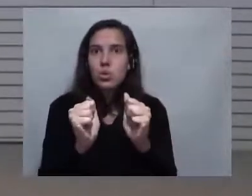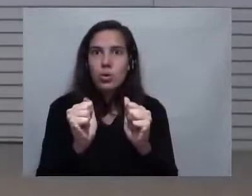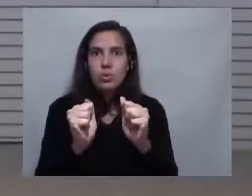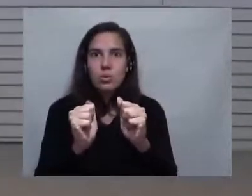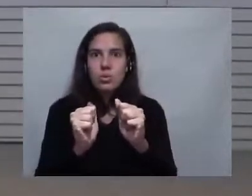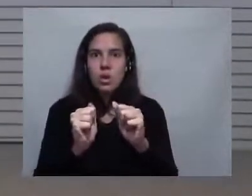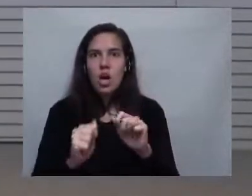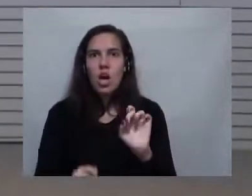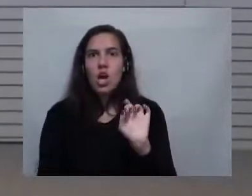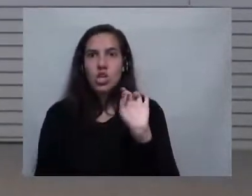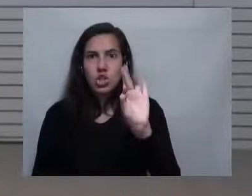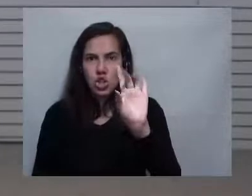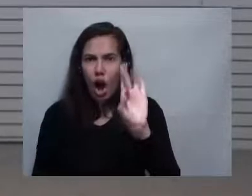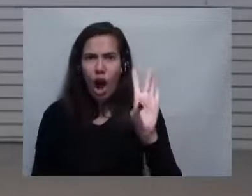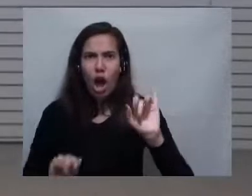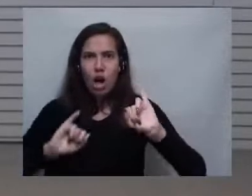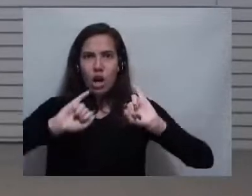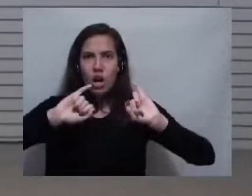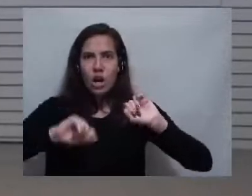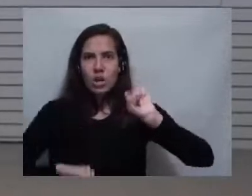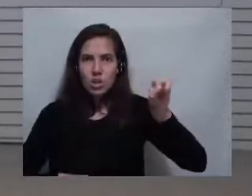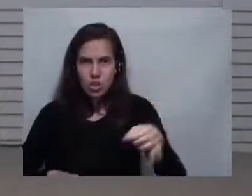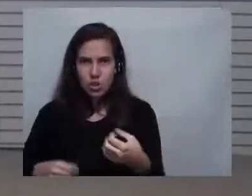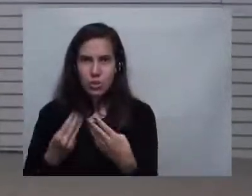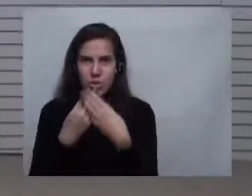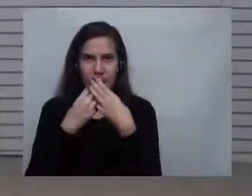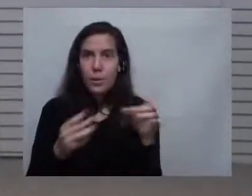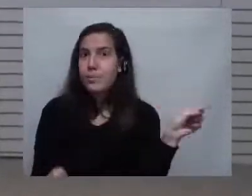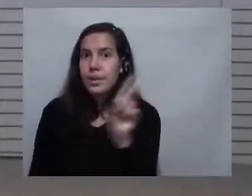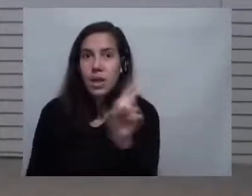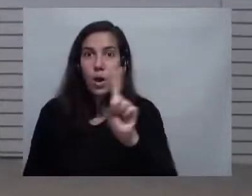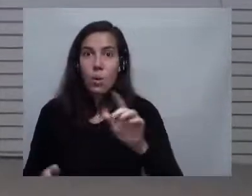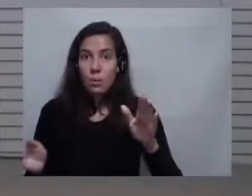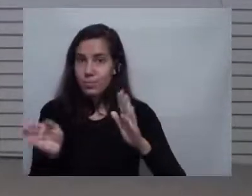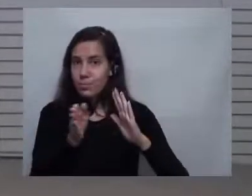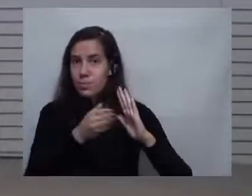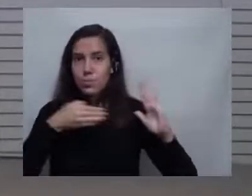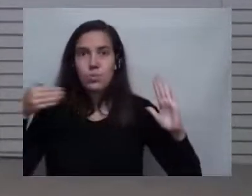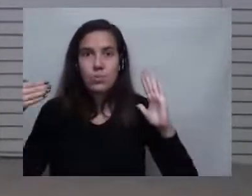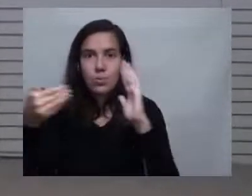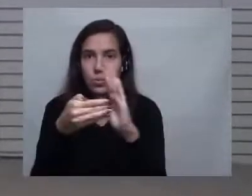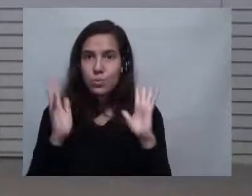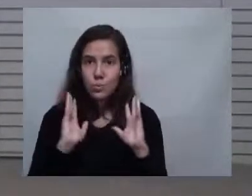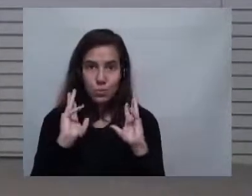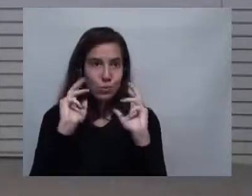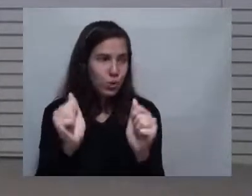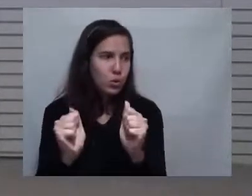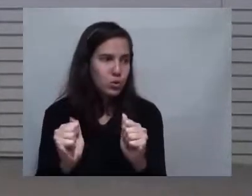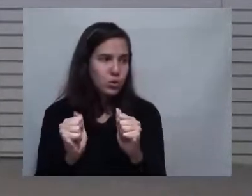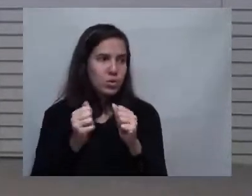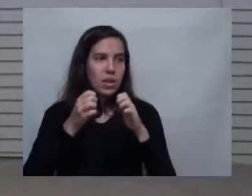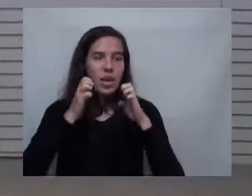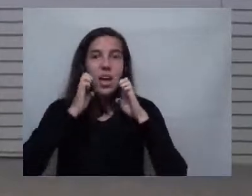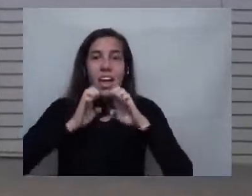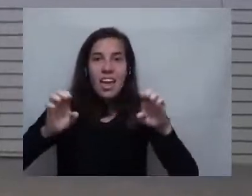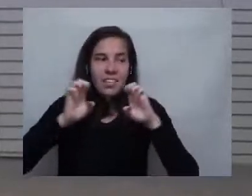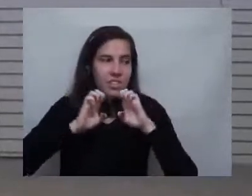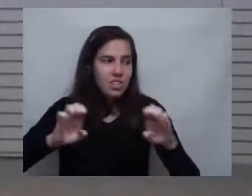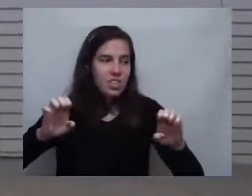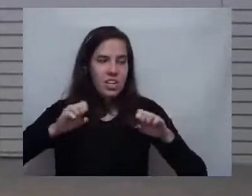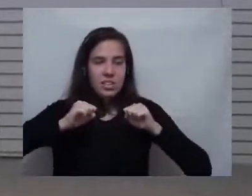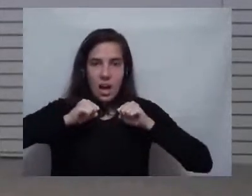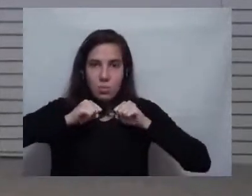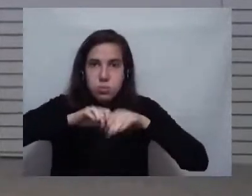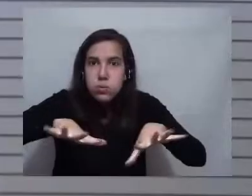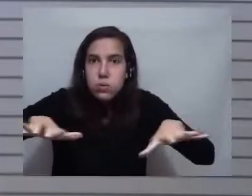sai desses arraiais aonde o Messias era esperado e de fato Deus é o